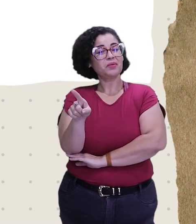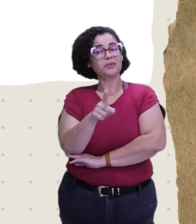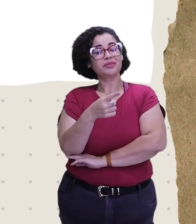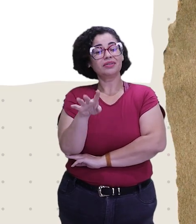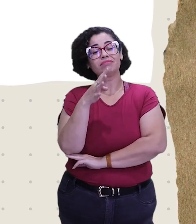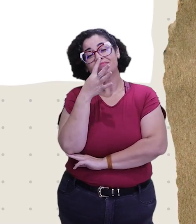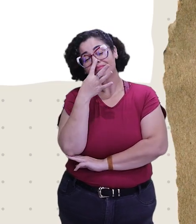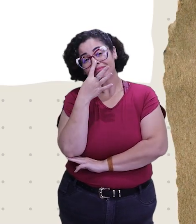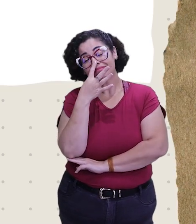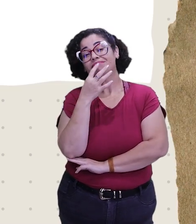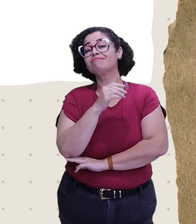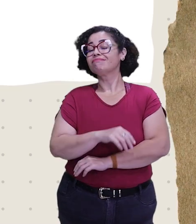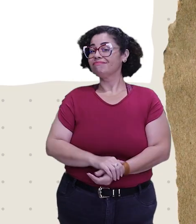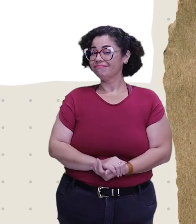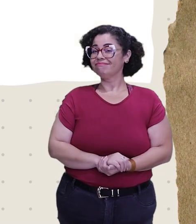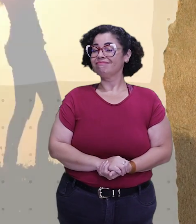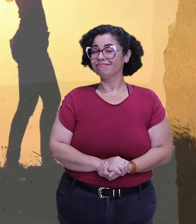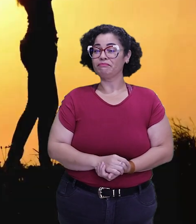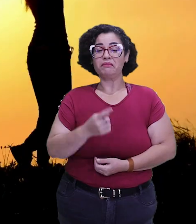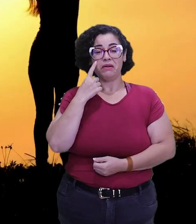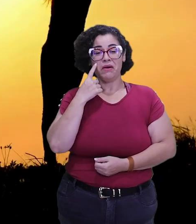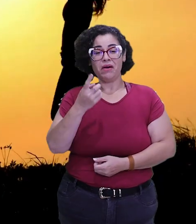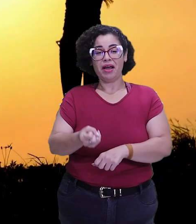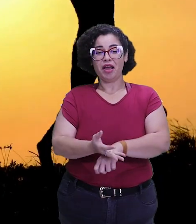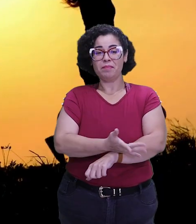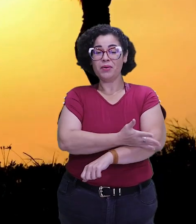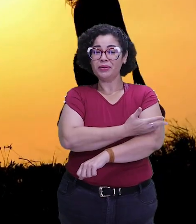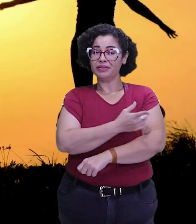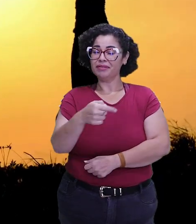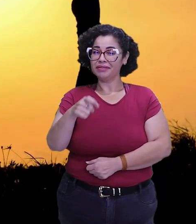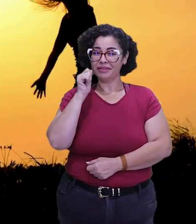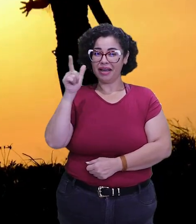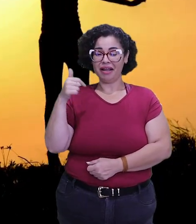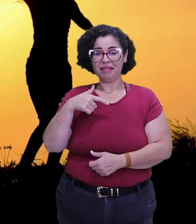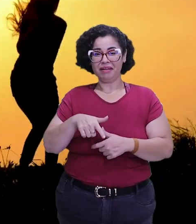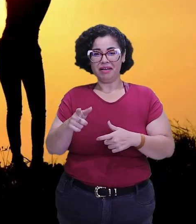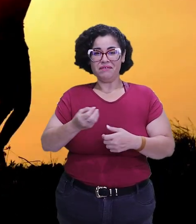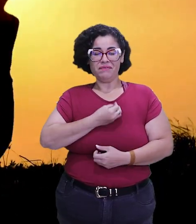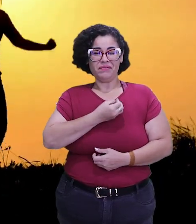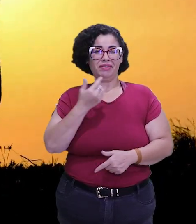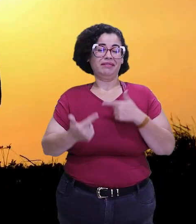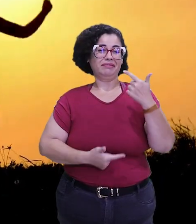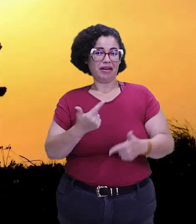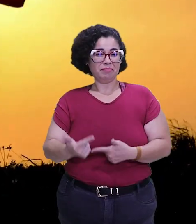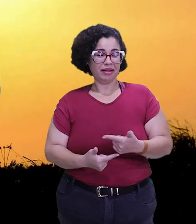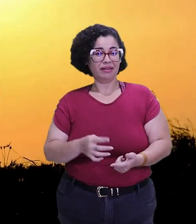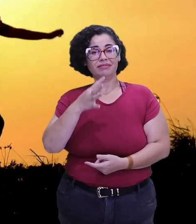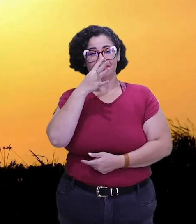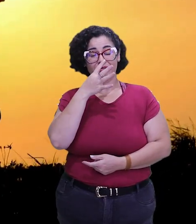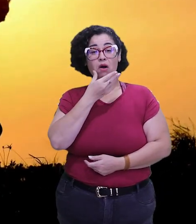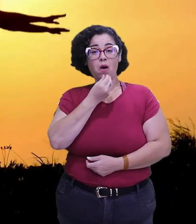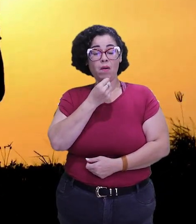música. Vejam só, aqui a emoção fala mais alto que a liderança ou a dureza da vida de rua. Até